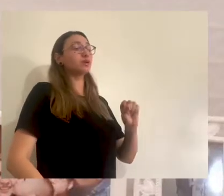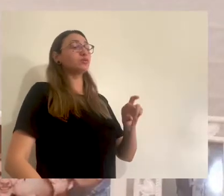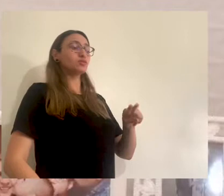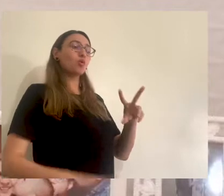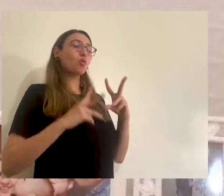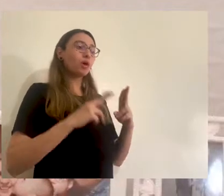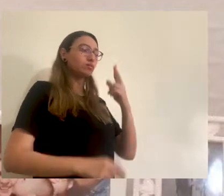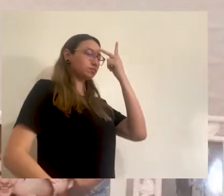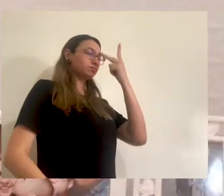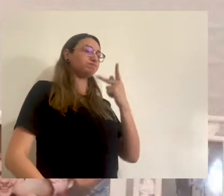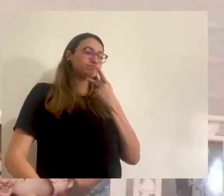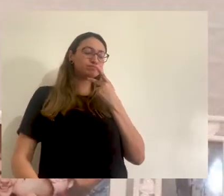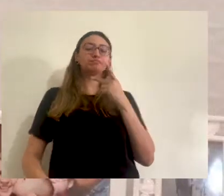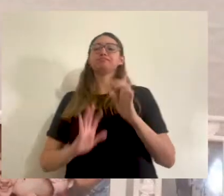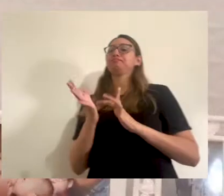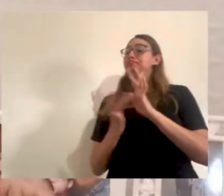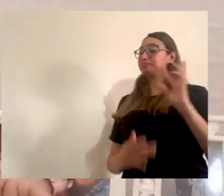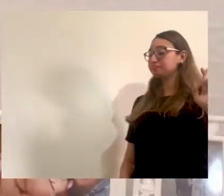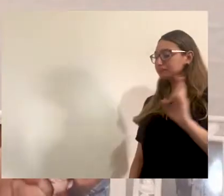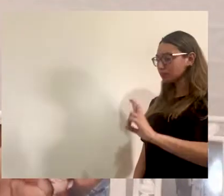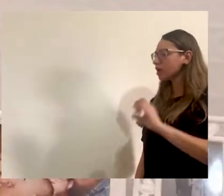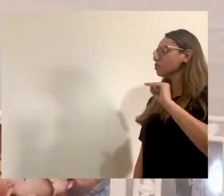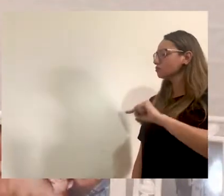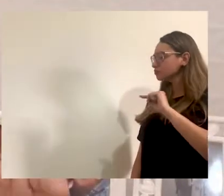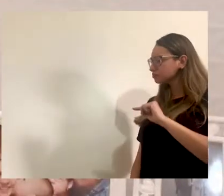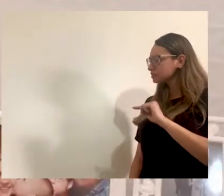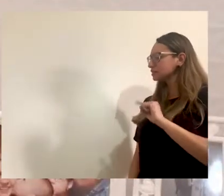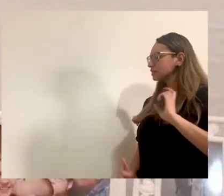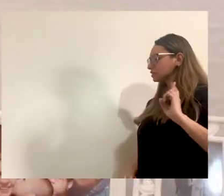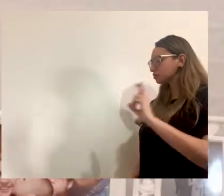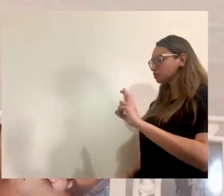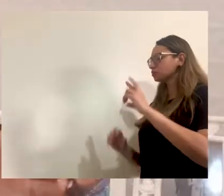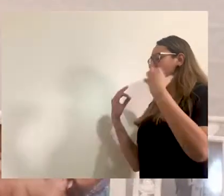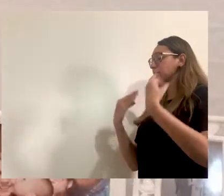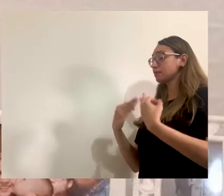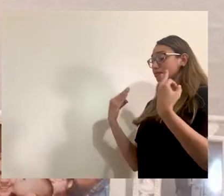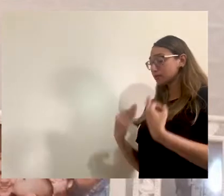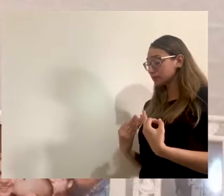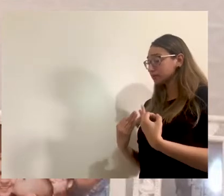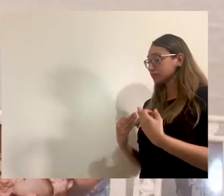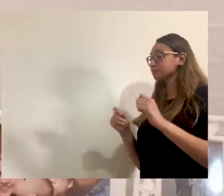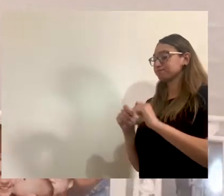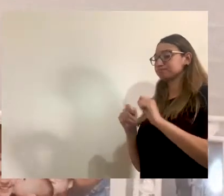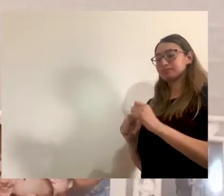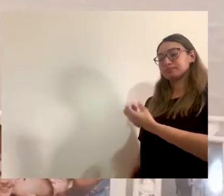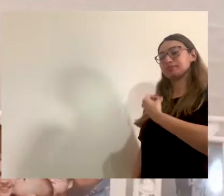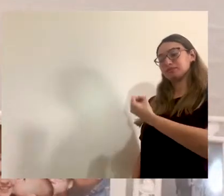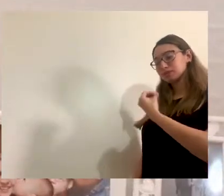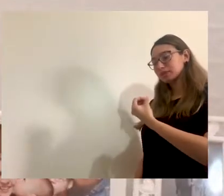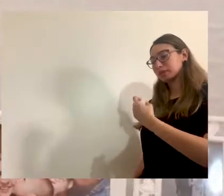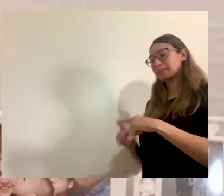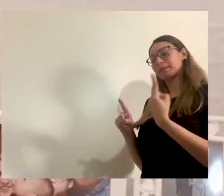como a si mesmo. Disse-lhe Jesus: Você respondeu corretamente, faça isso e viverá.